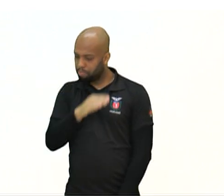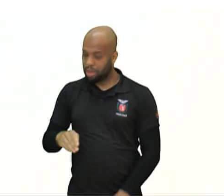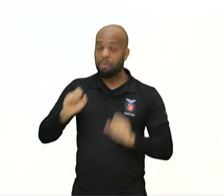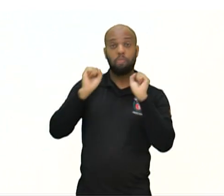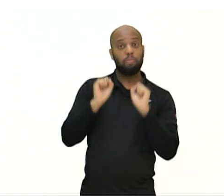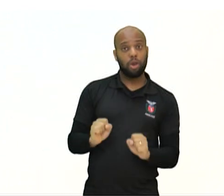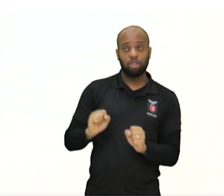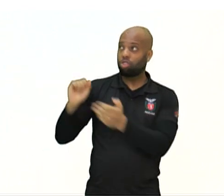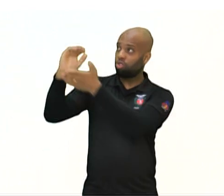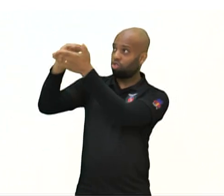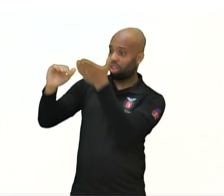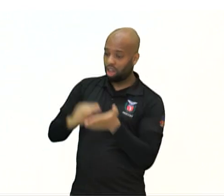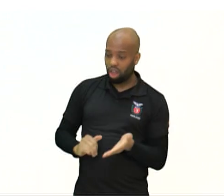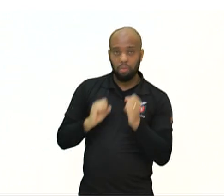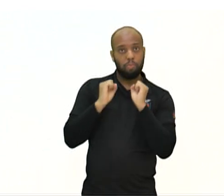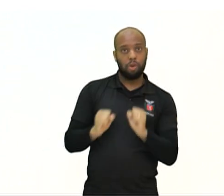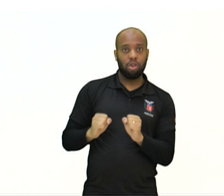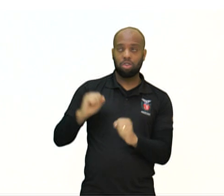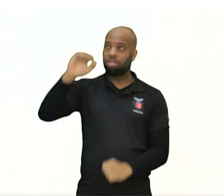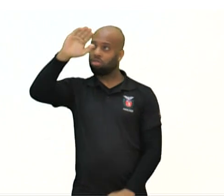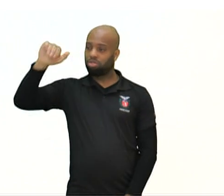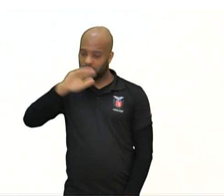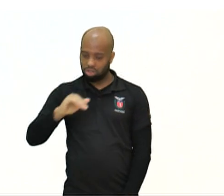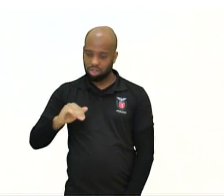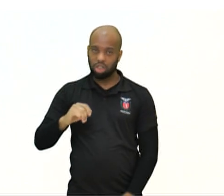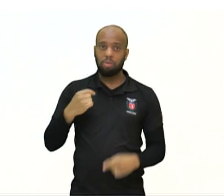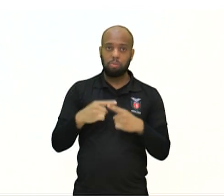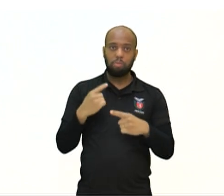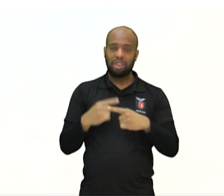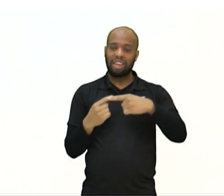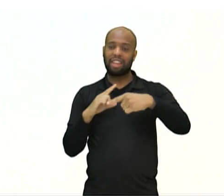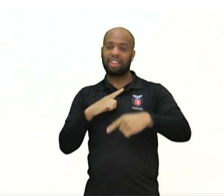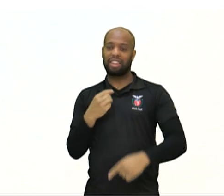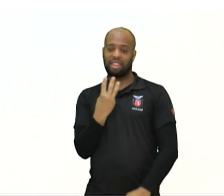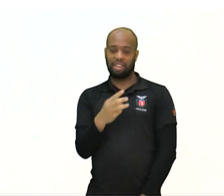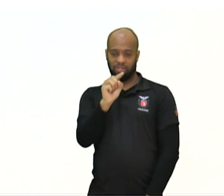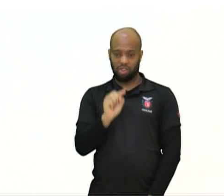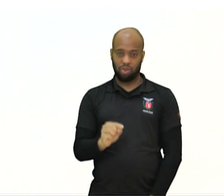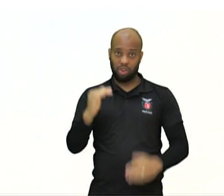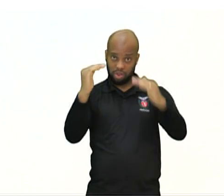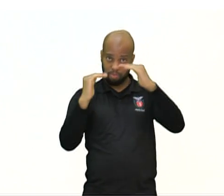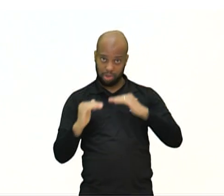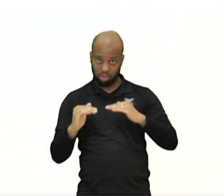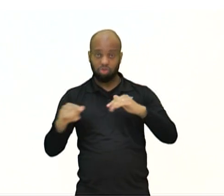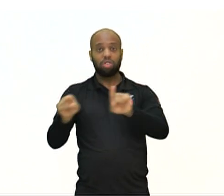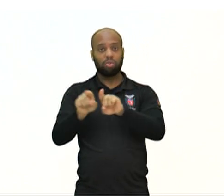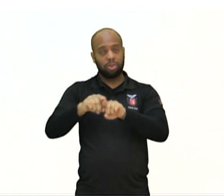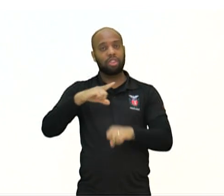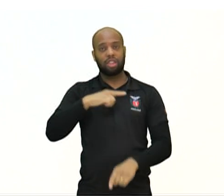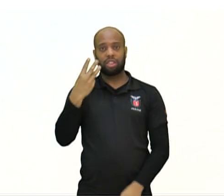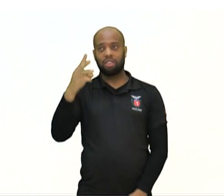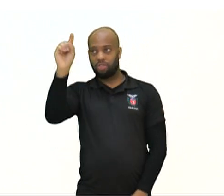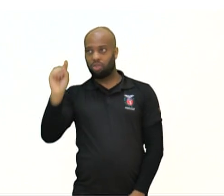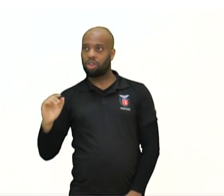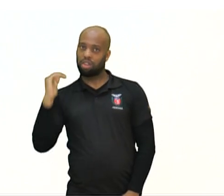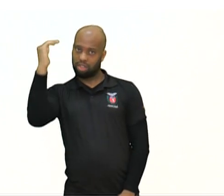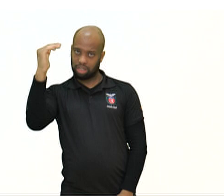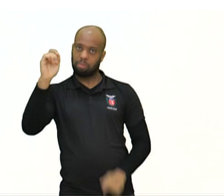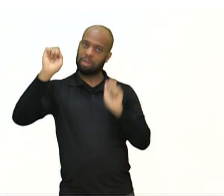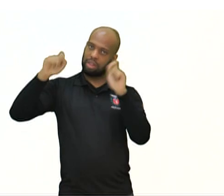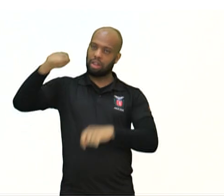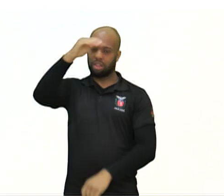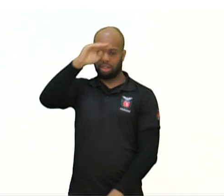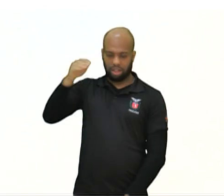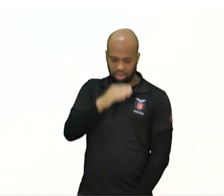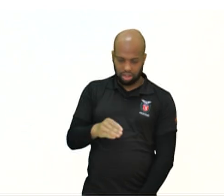cortá-lo, né? Então, posso cortar esse 3 fatorial com este 3 fatorial. Vai nos resultar